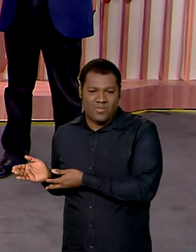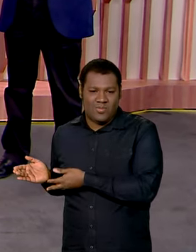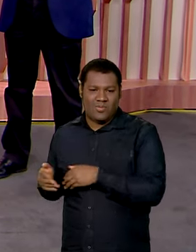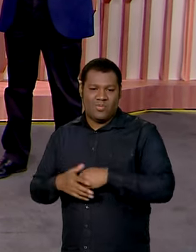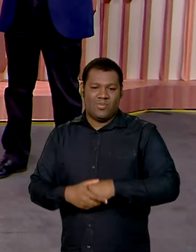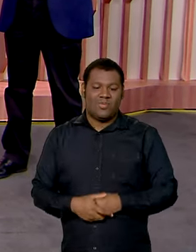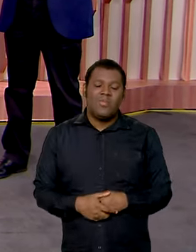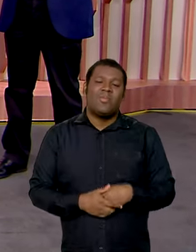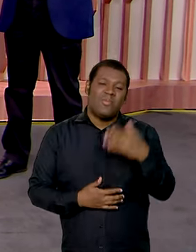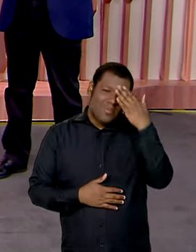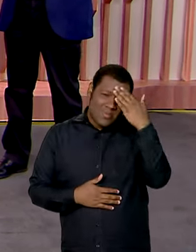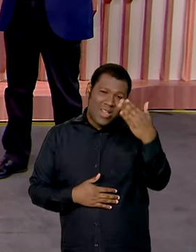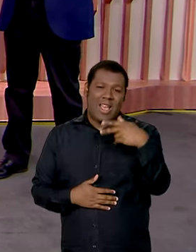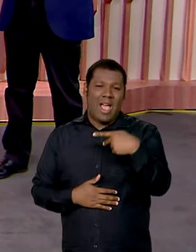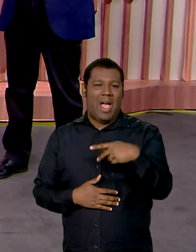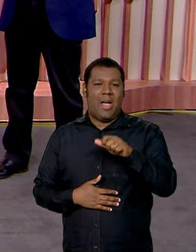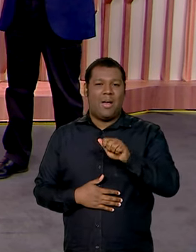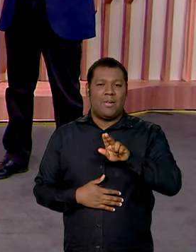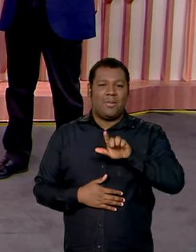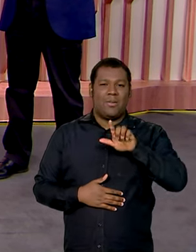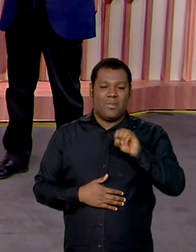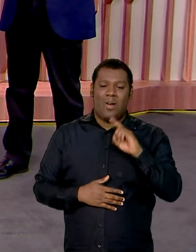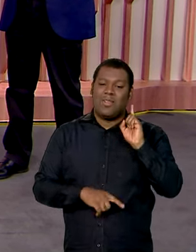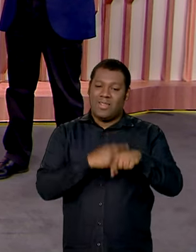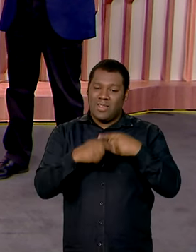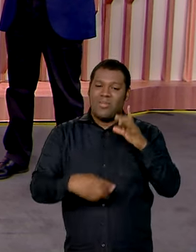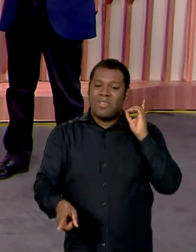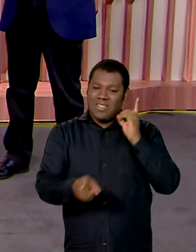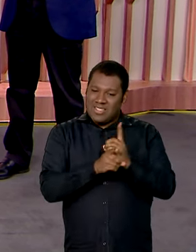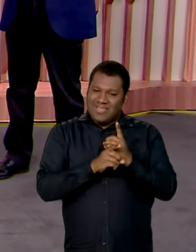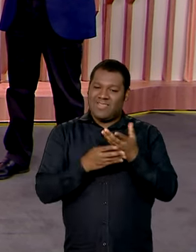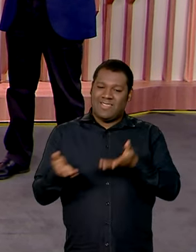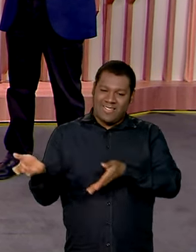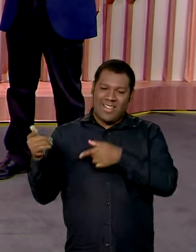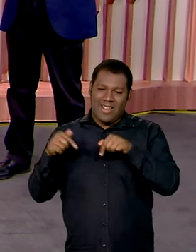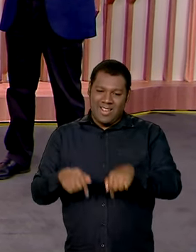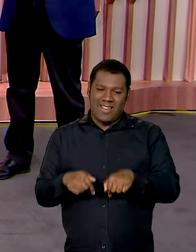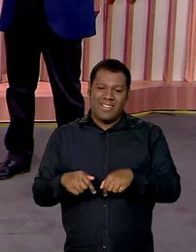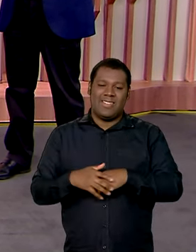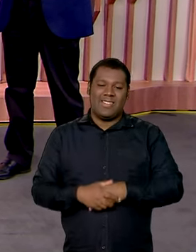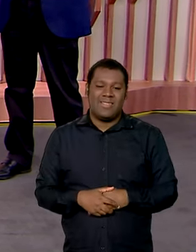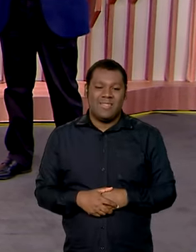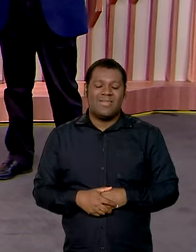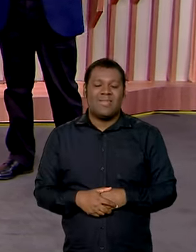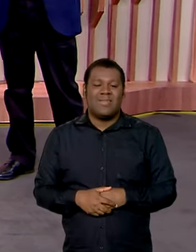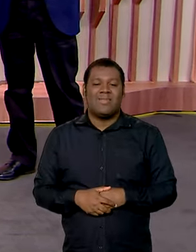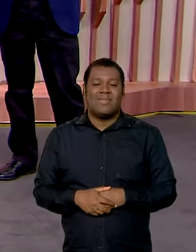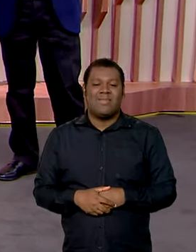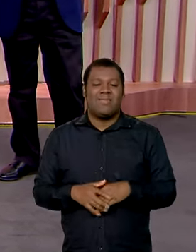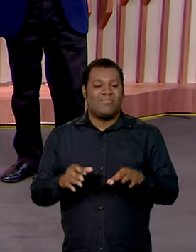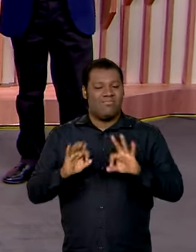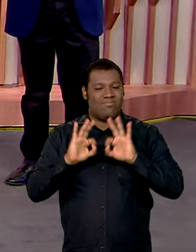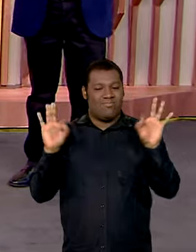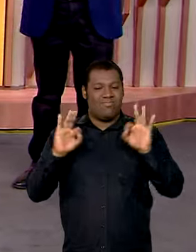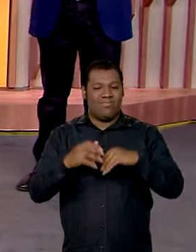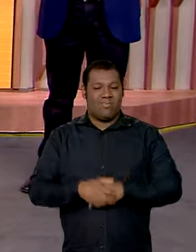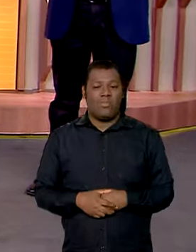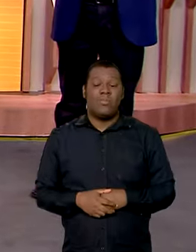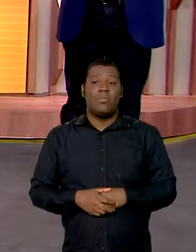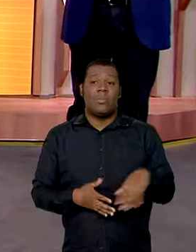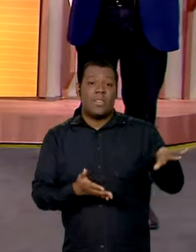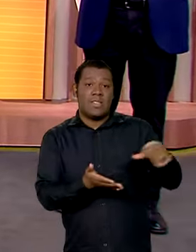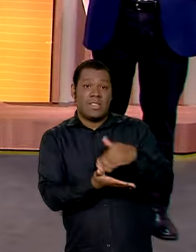agenciagov.abc.com.br. Paulo, obrigada. E eu aguardo você aí numa próxima oportunidade aqui no estúdio. Será um prazer. Excelente. As secretarias